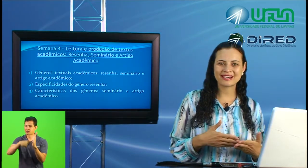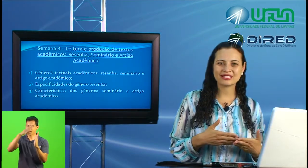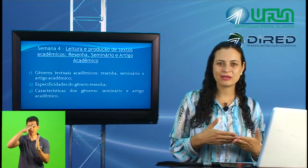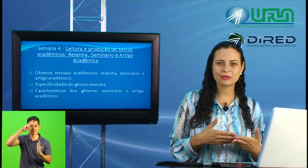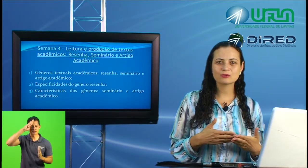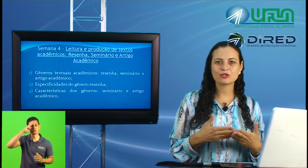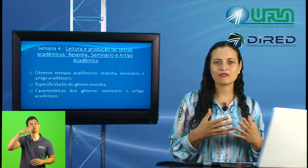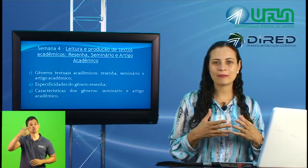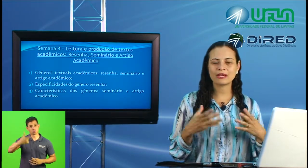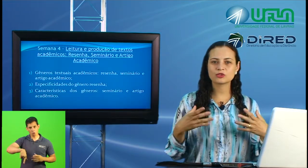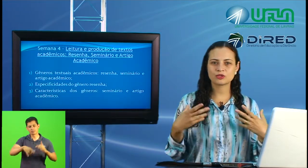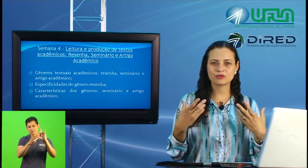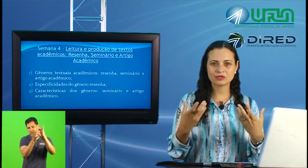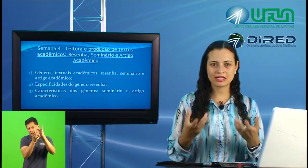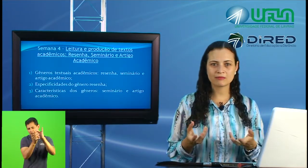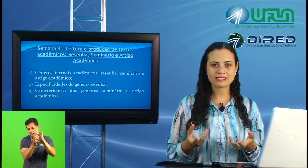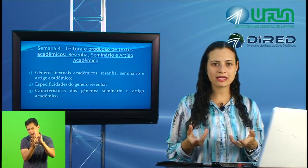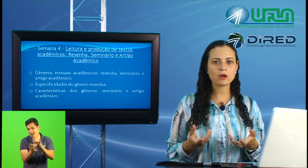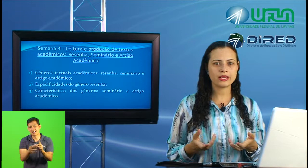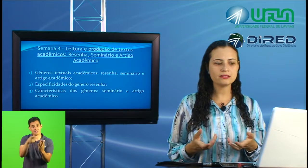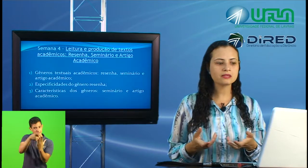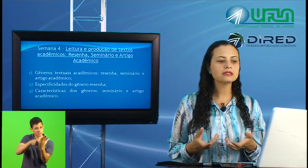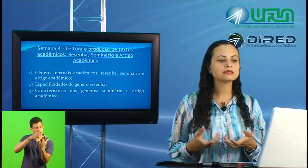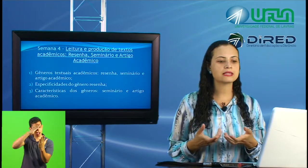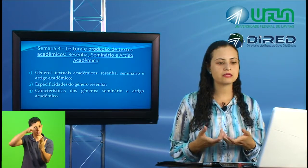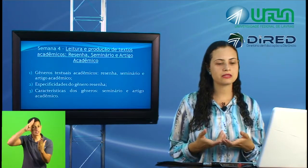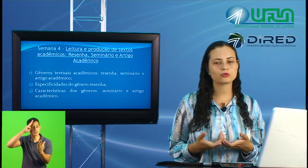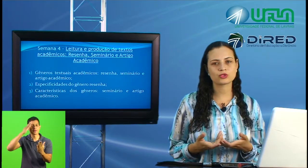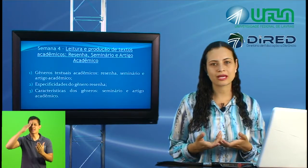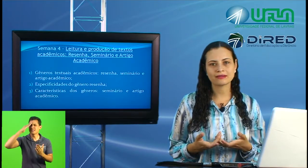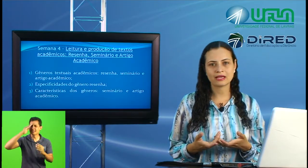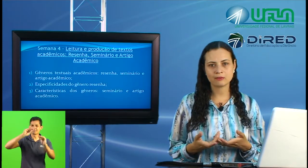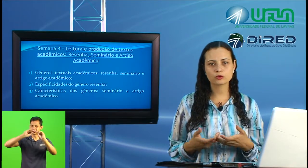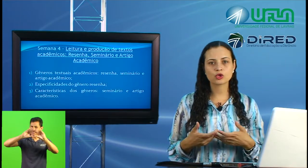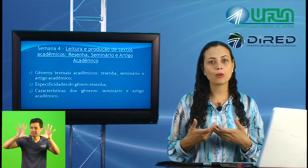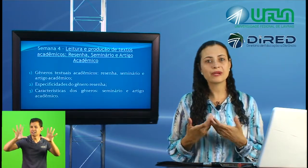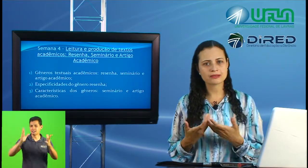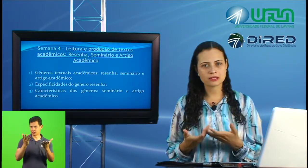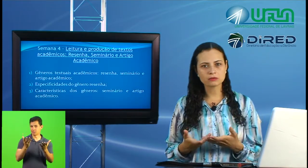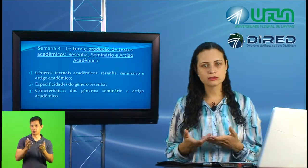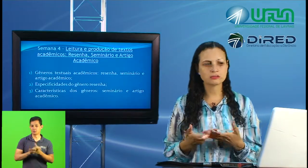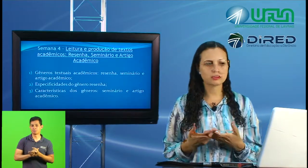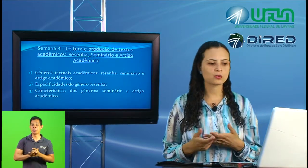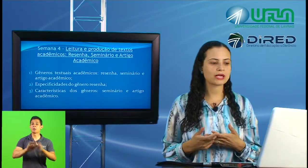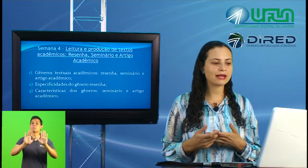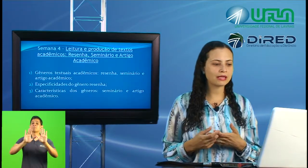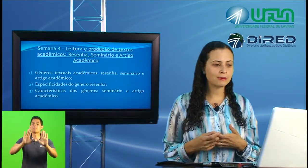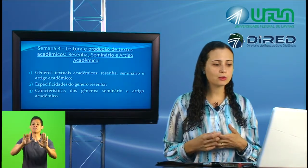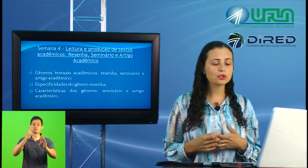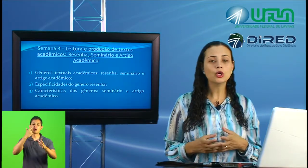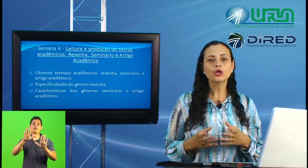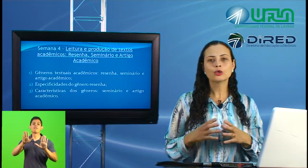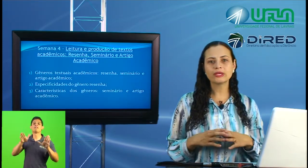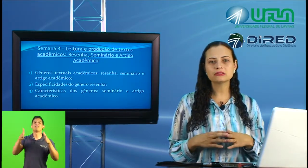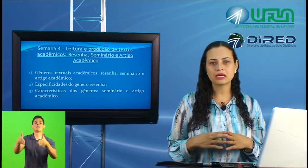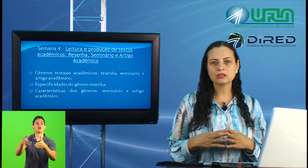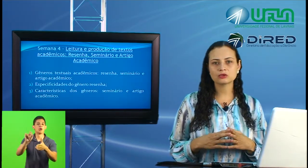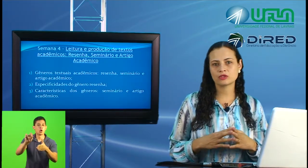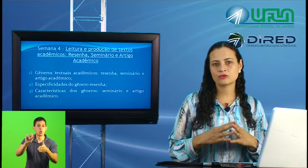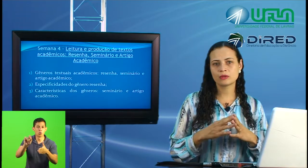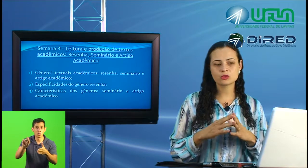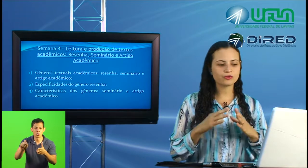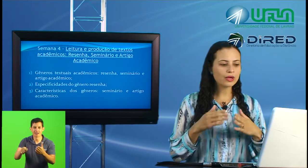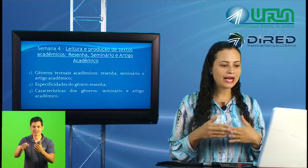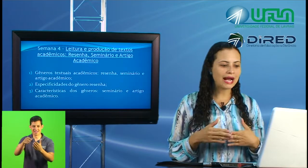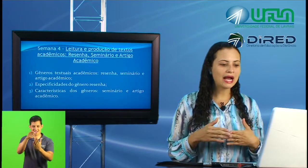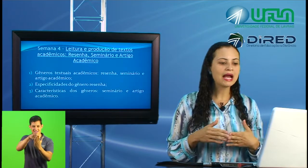textos acadêmicos. Novamente, nós vamos ter uma sequência desses textos acadêmicos, de compreensão desses textos acadêmicos. No entanto,